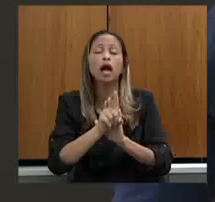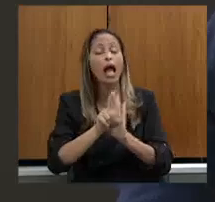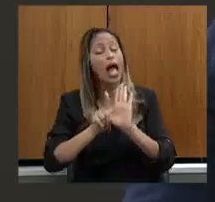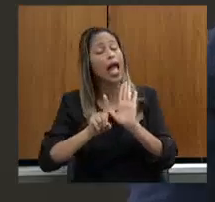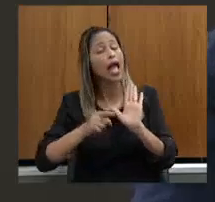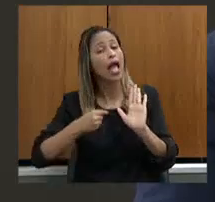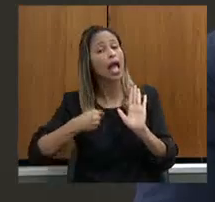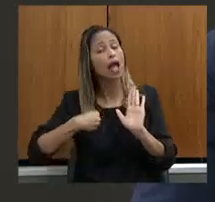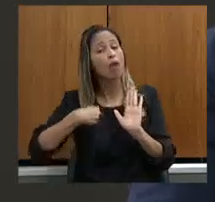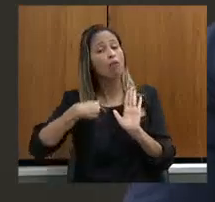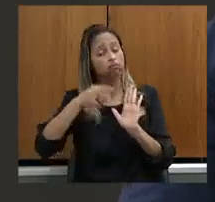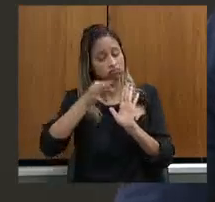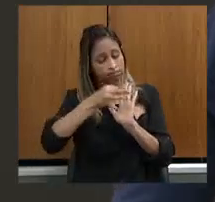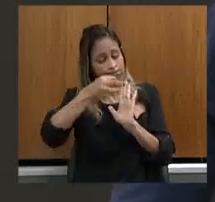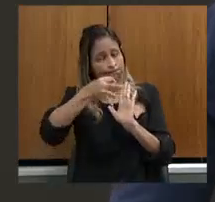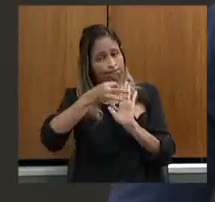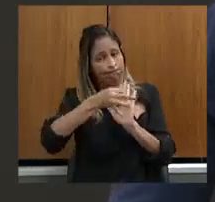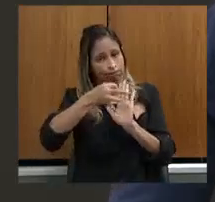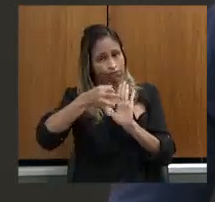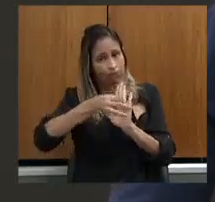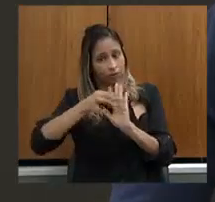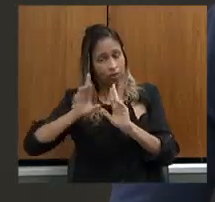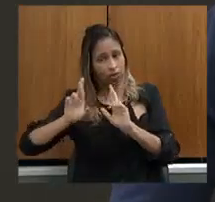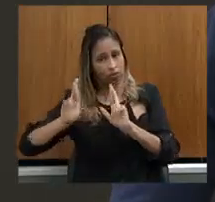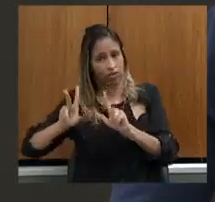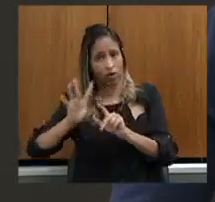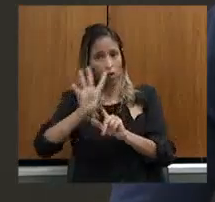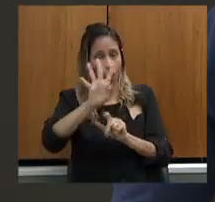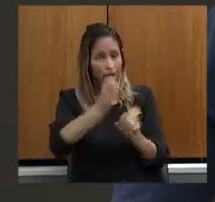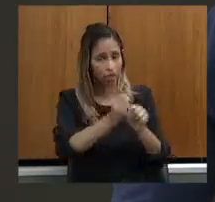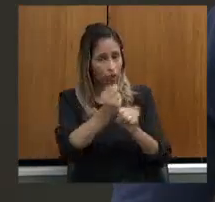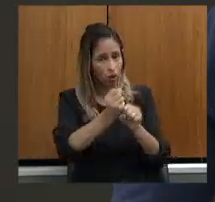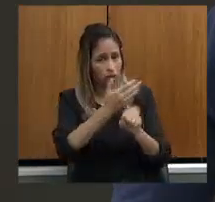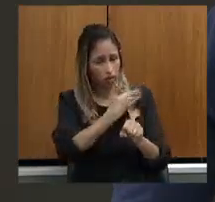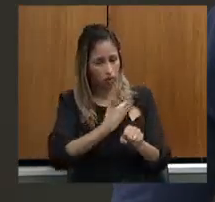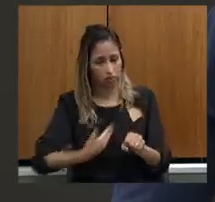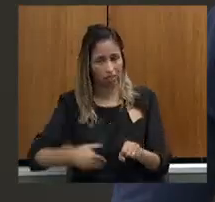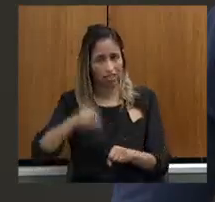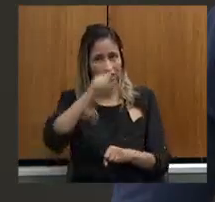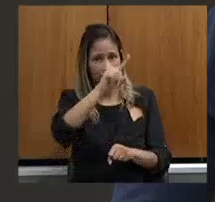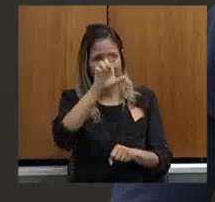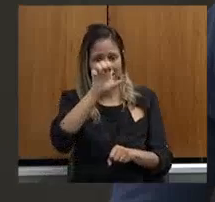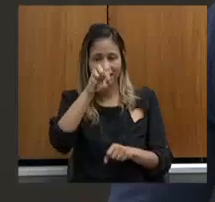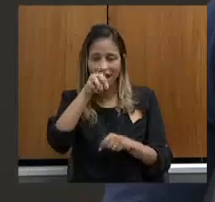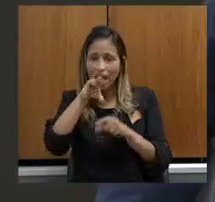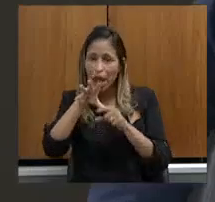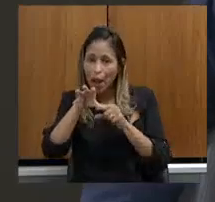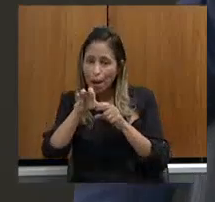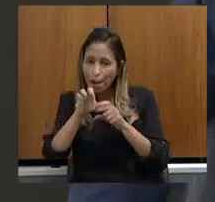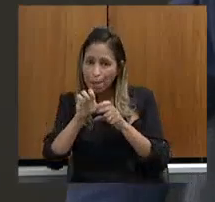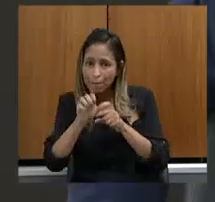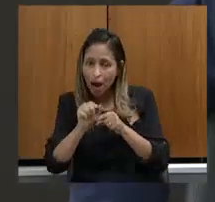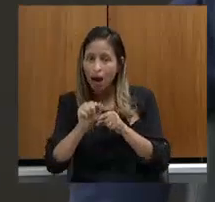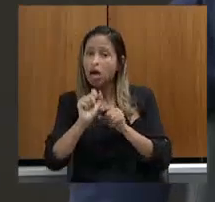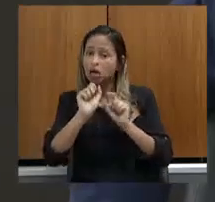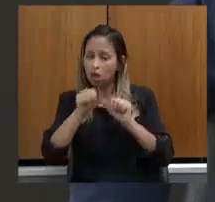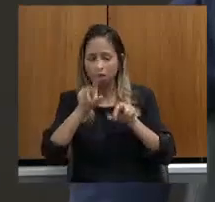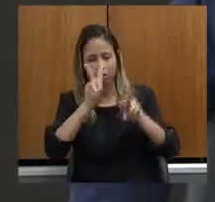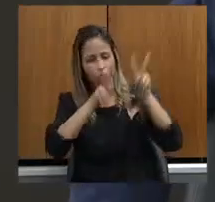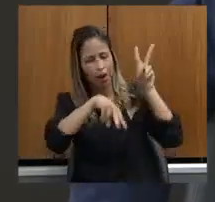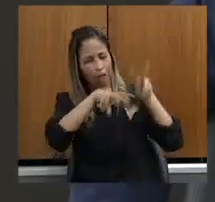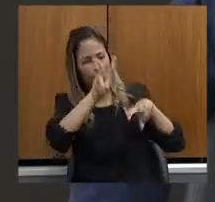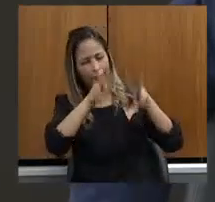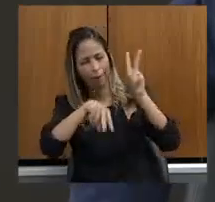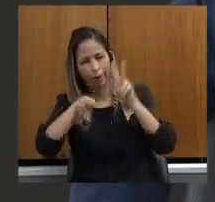pontos de vistas muito diferentes né Nós temos aí quatro anos de governo Zema então nós temos condições de fazer uma análise da